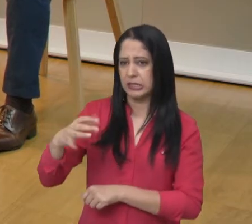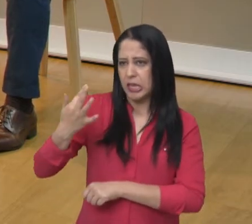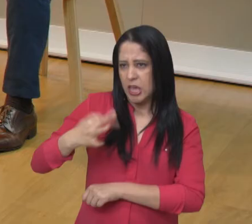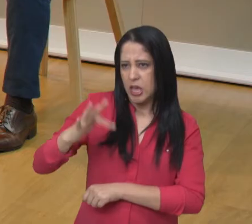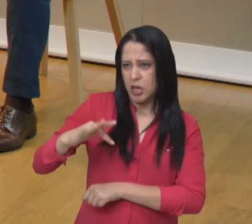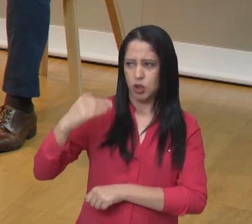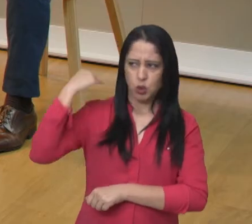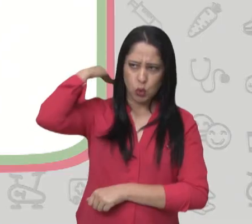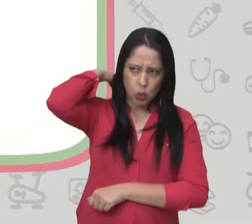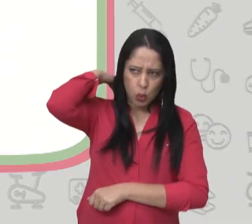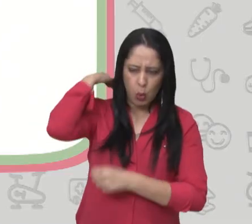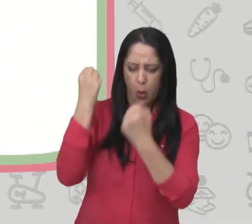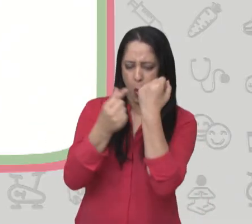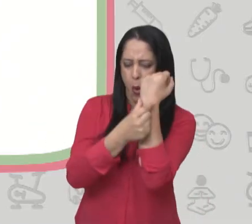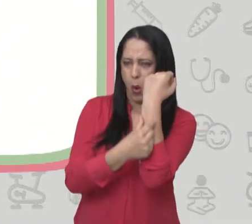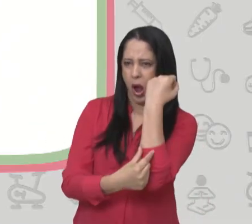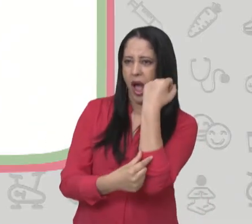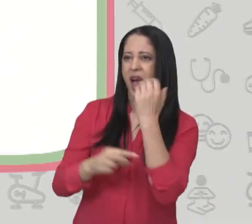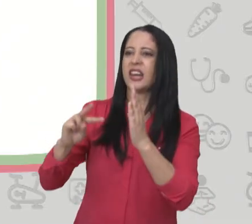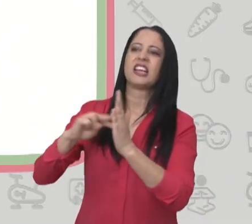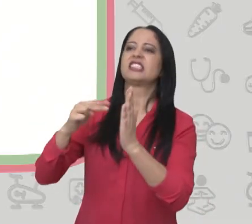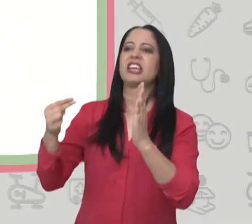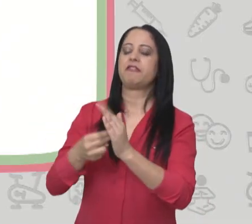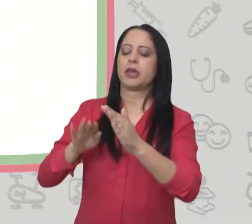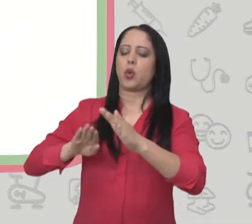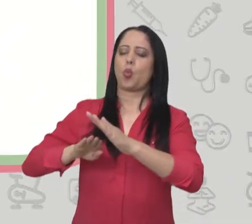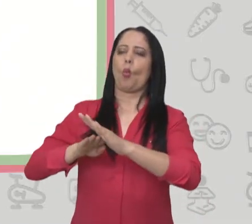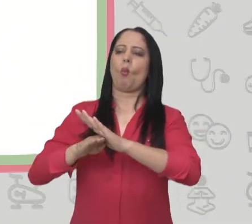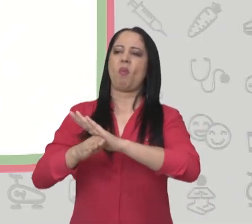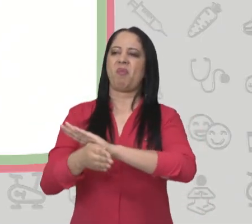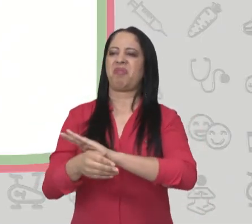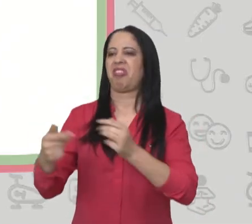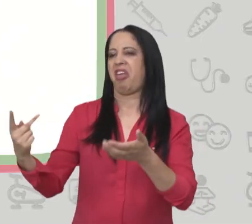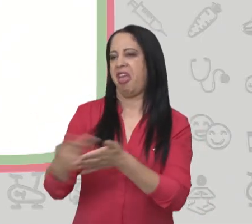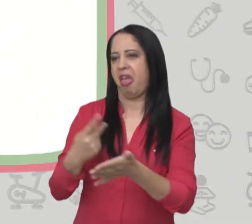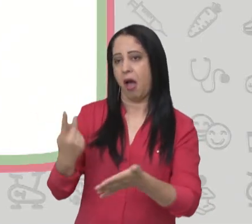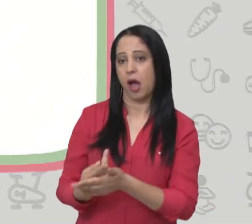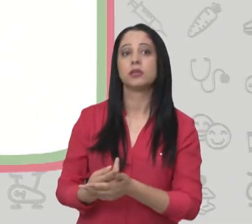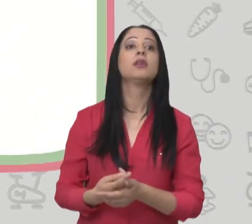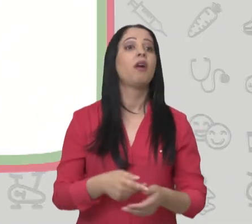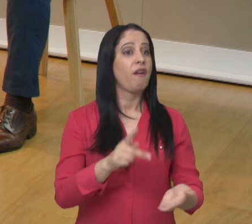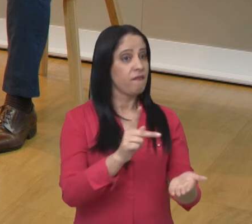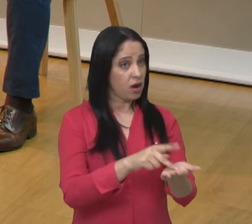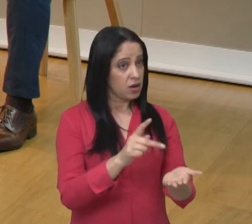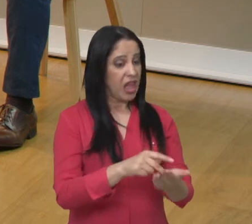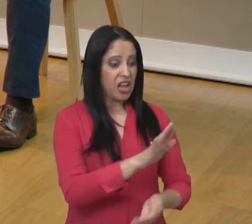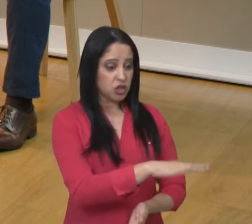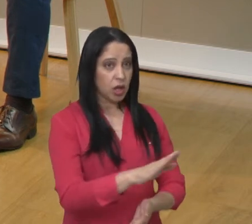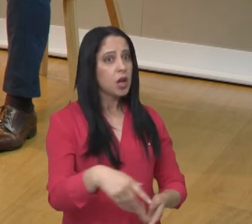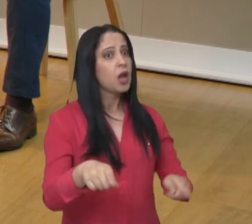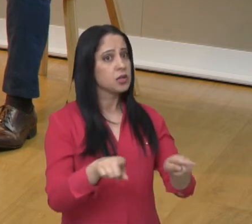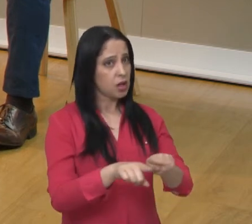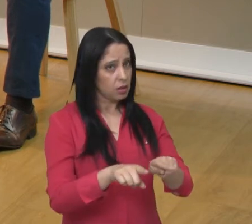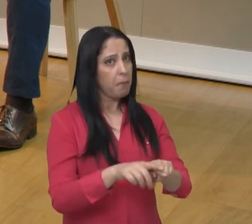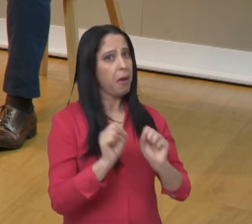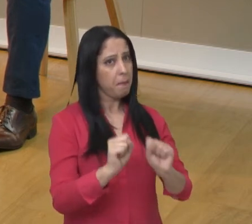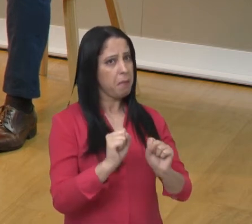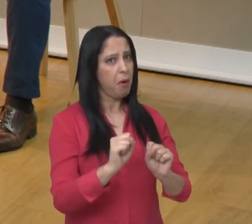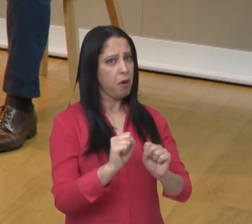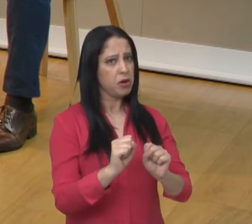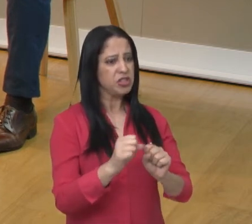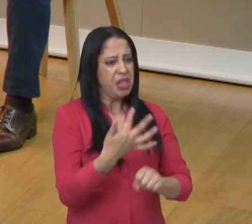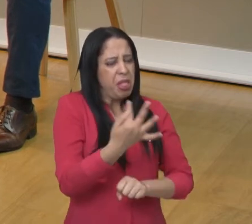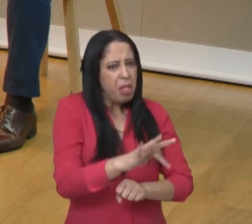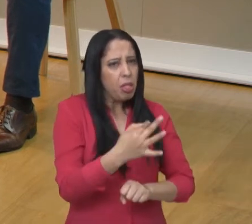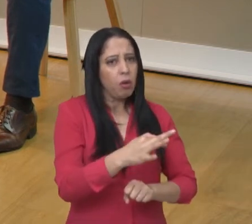de saúde, né? A falta de atividade física, do que a questão da idade. Até porque criança pode ter, né? Pode ter. E às vezes tem alguns pacientes de uma